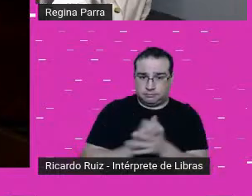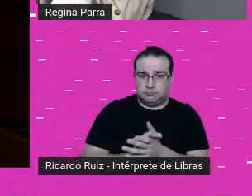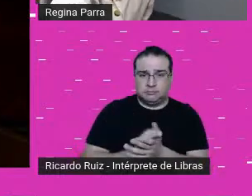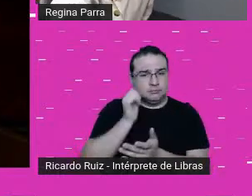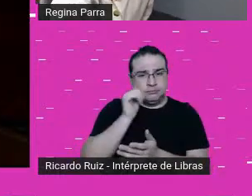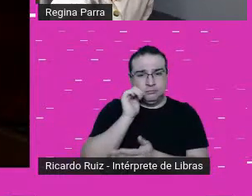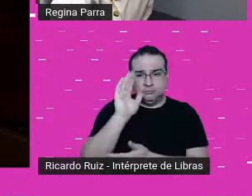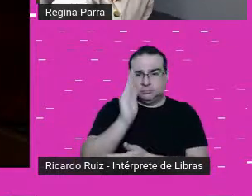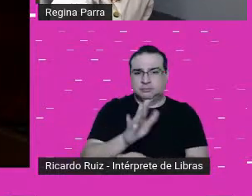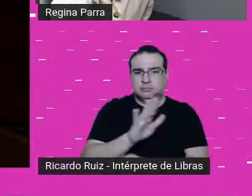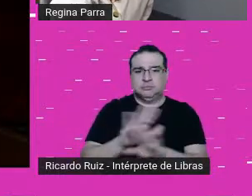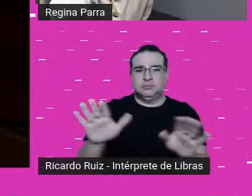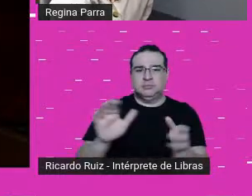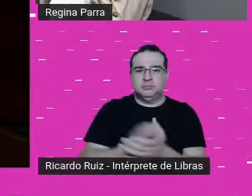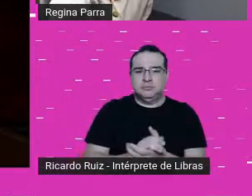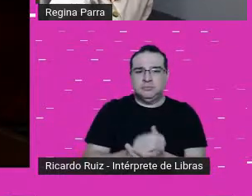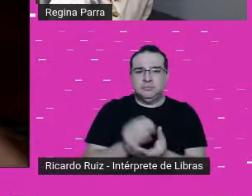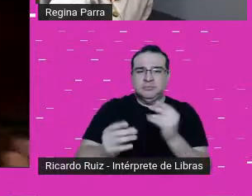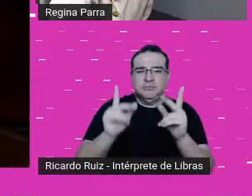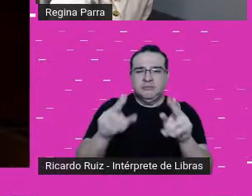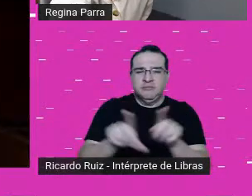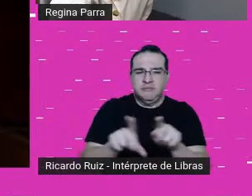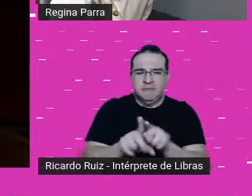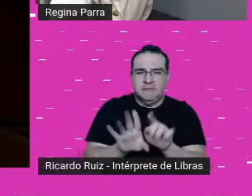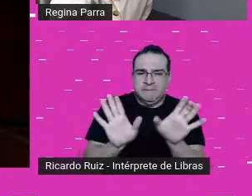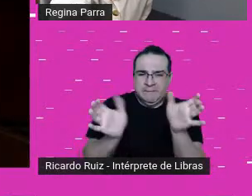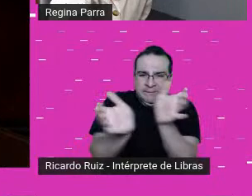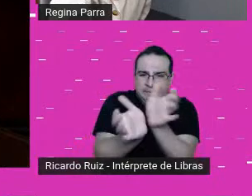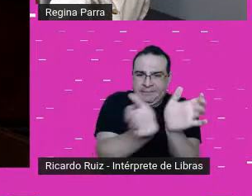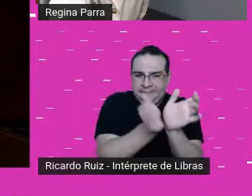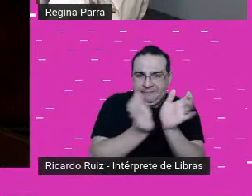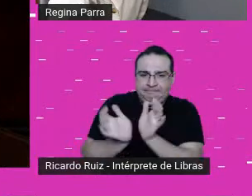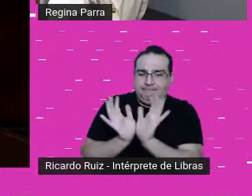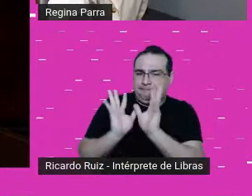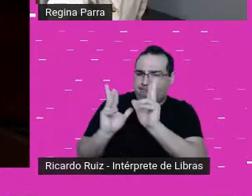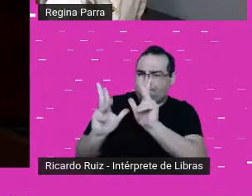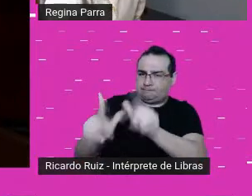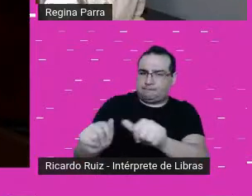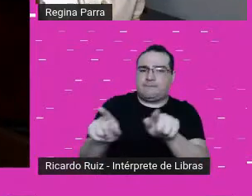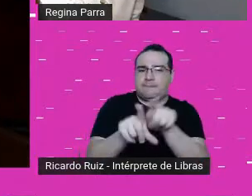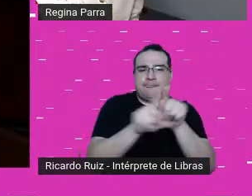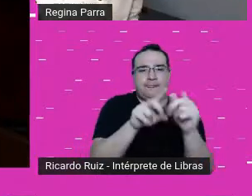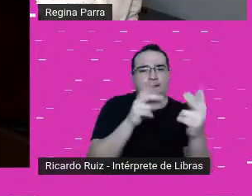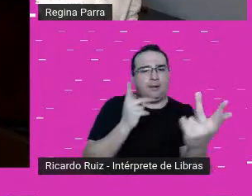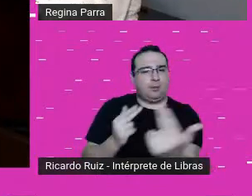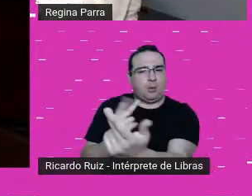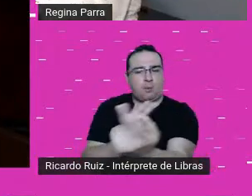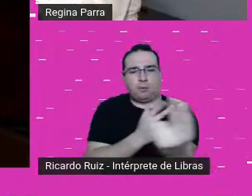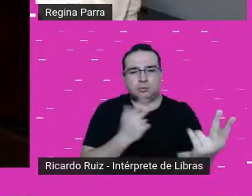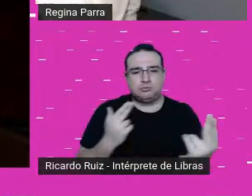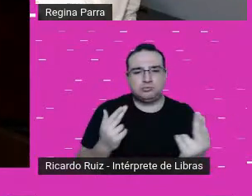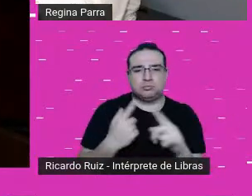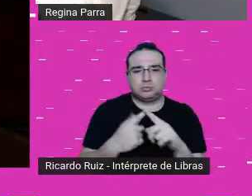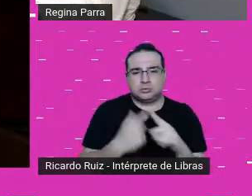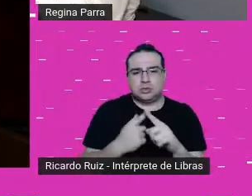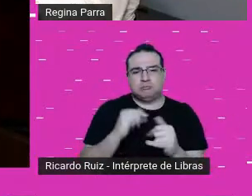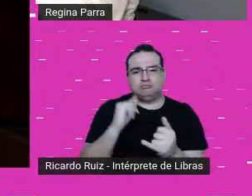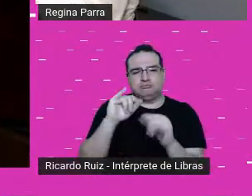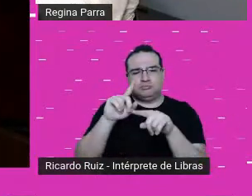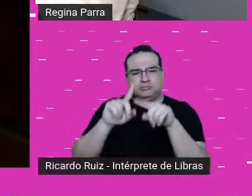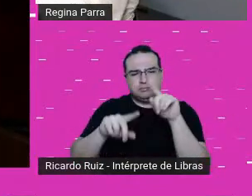mulheres mesmo, como se fosse um grupo de todas iguais com pequenas